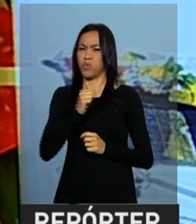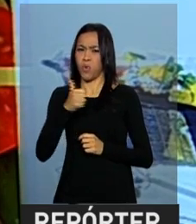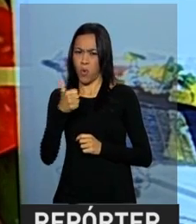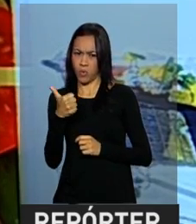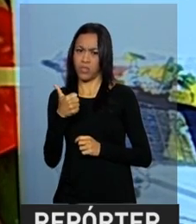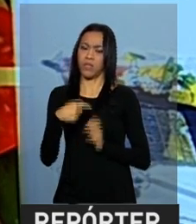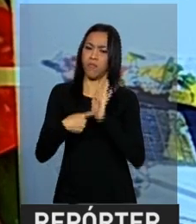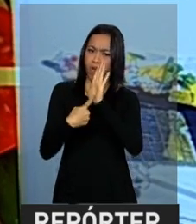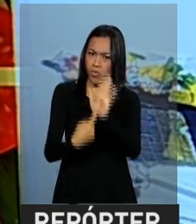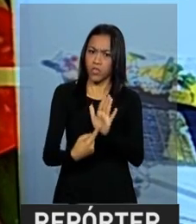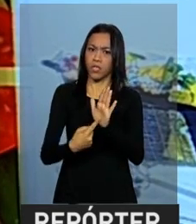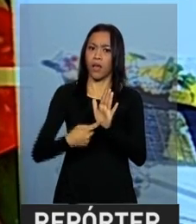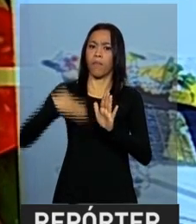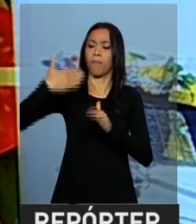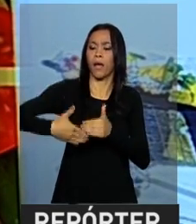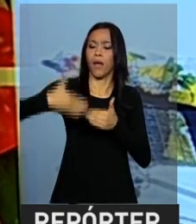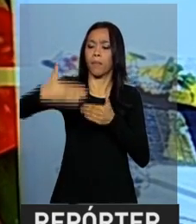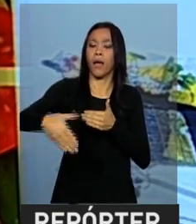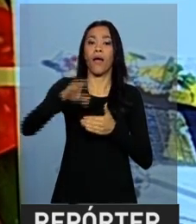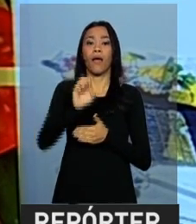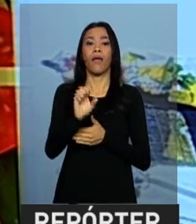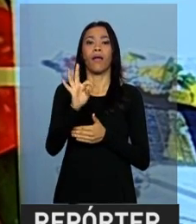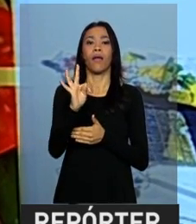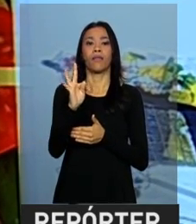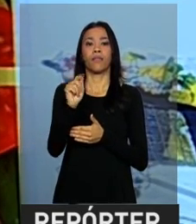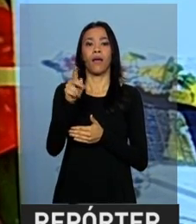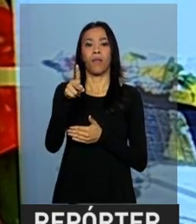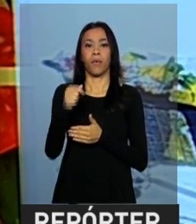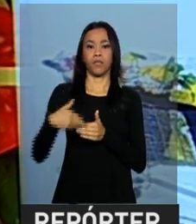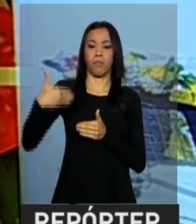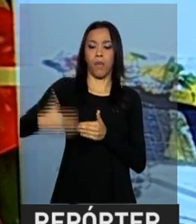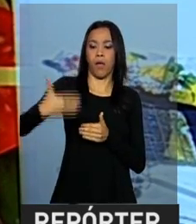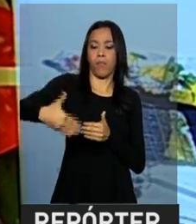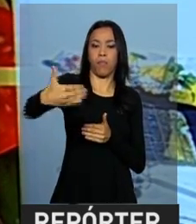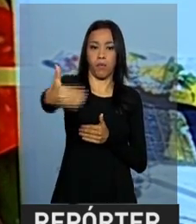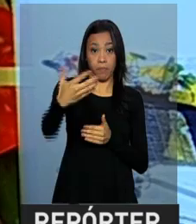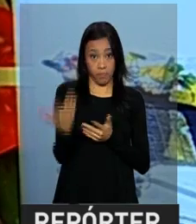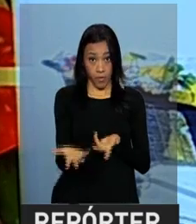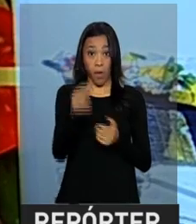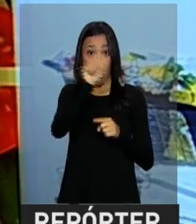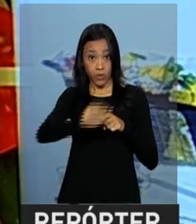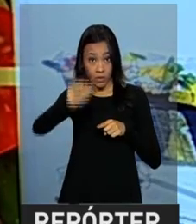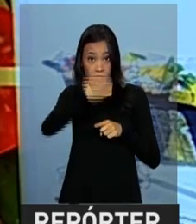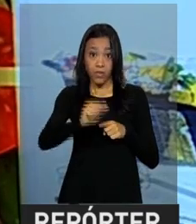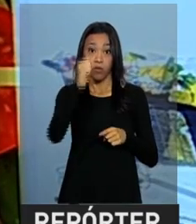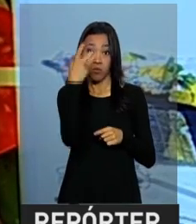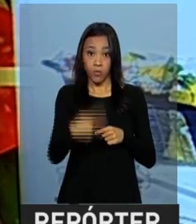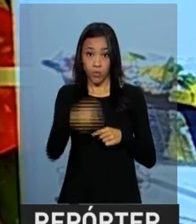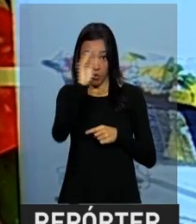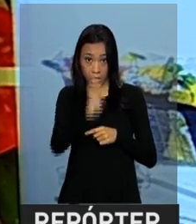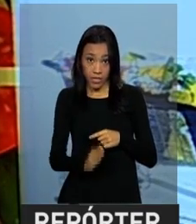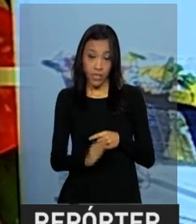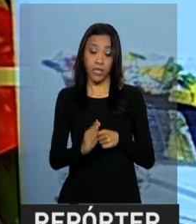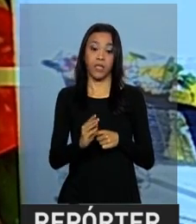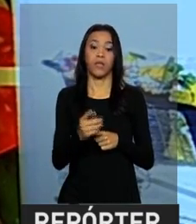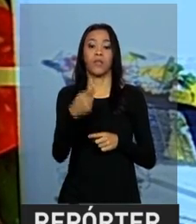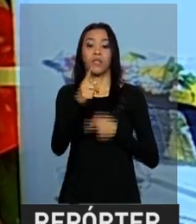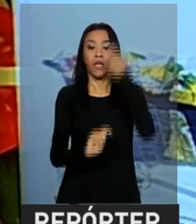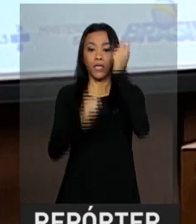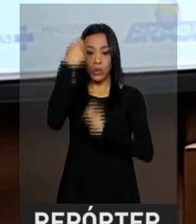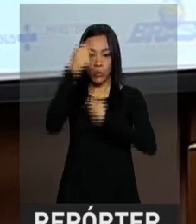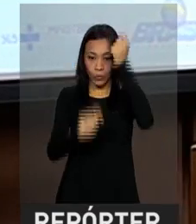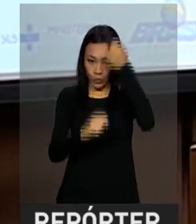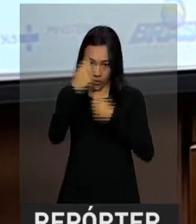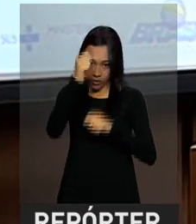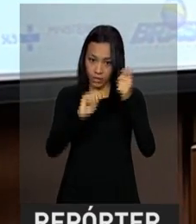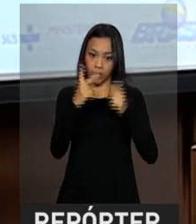um pouco à frente e a eh a Associação Brasileira da indústria a Bia né a Associação Brasileira da Indústria de